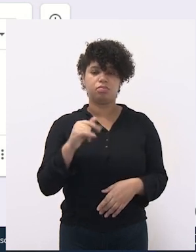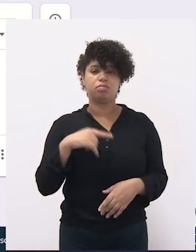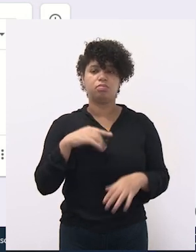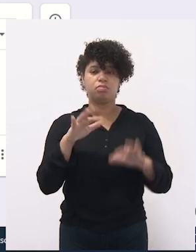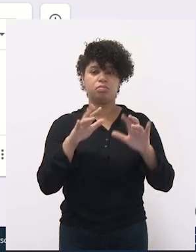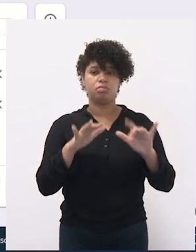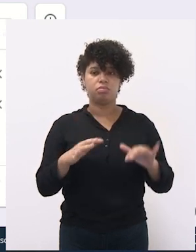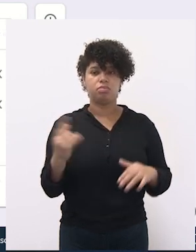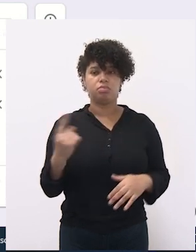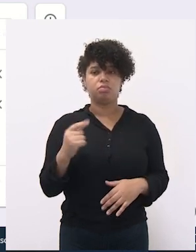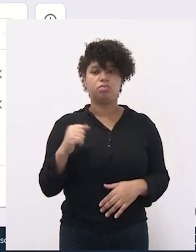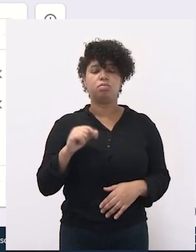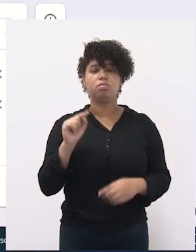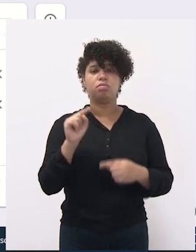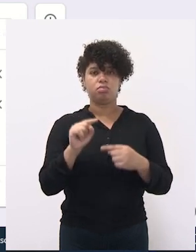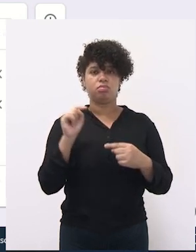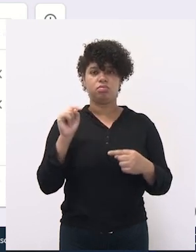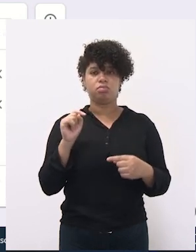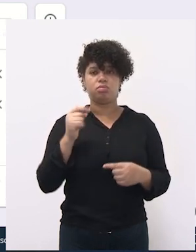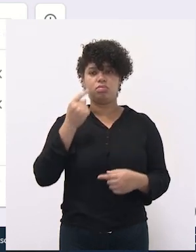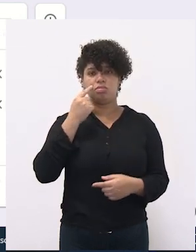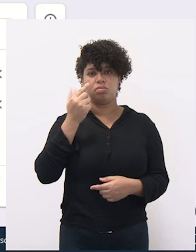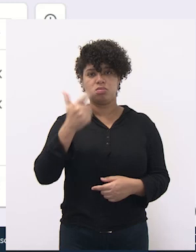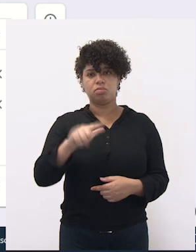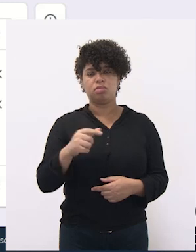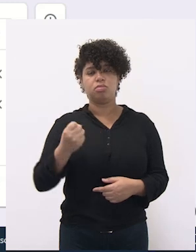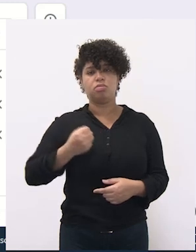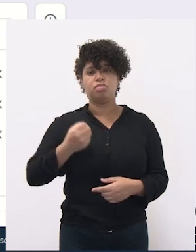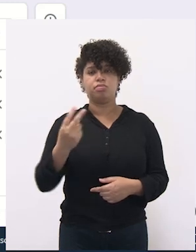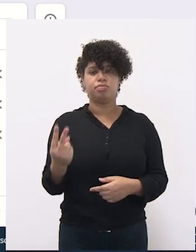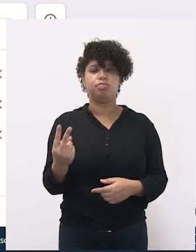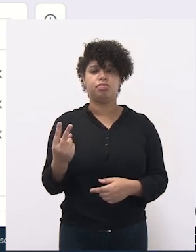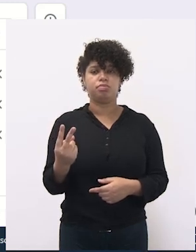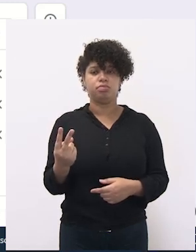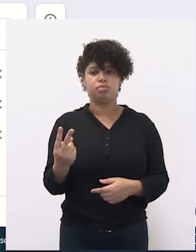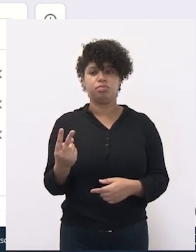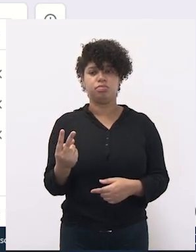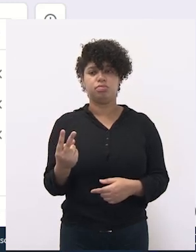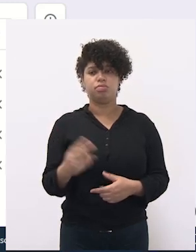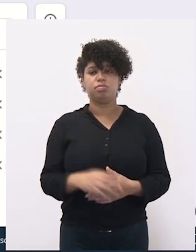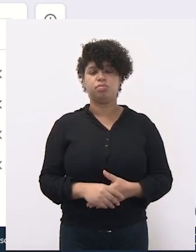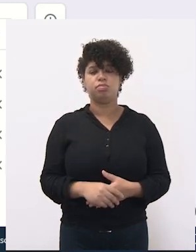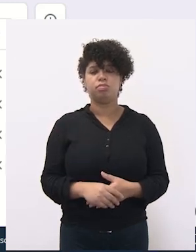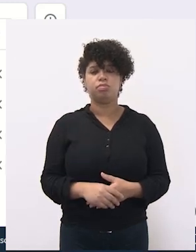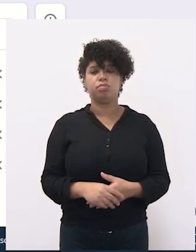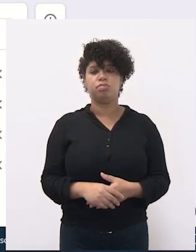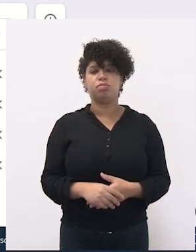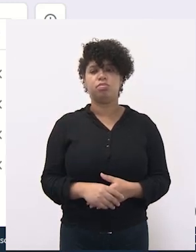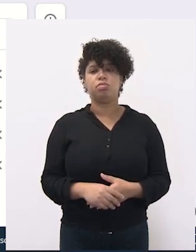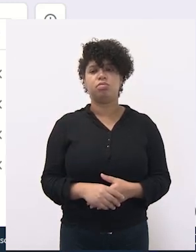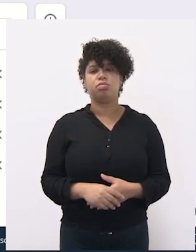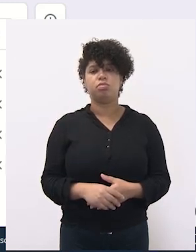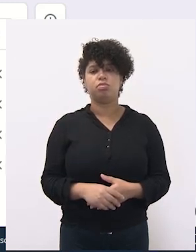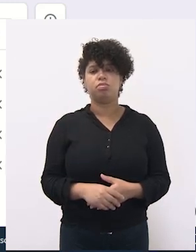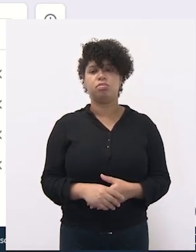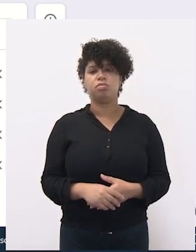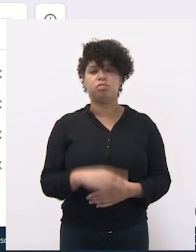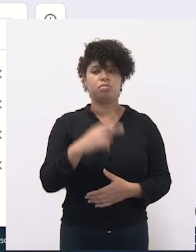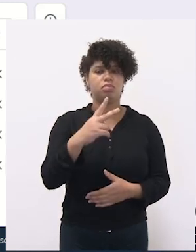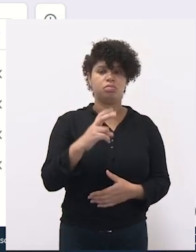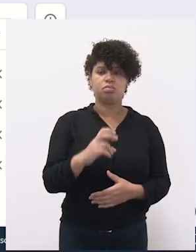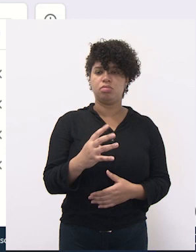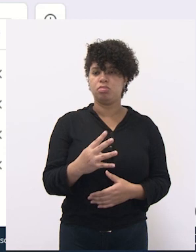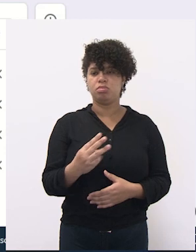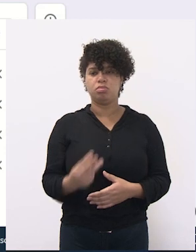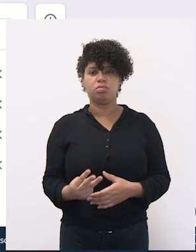se você der Enter, ele aparece já a opção 2, né? Então, vamos colocar aqui alguns números. Depois que